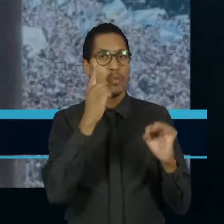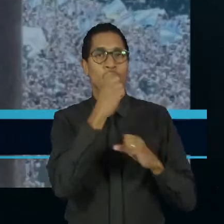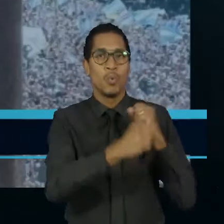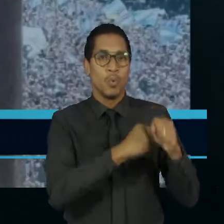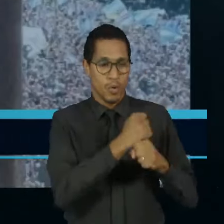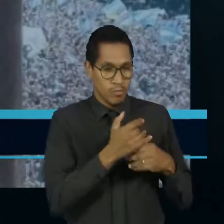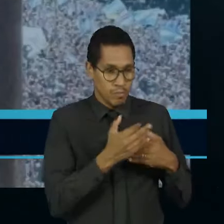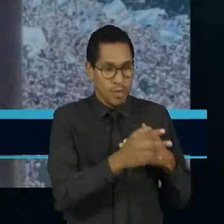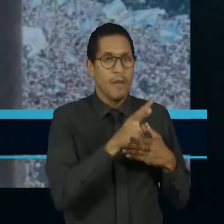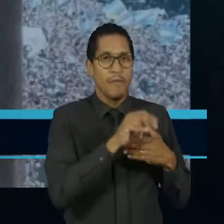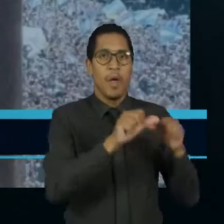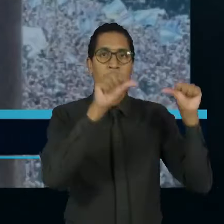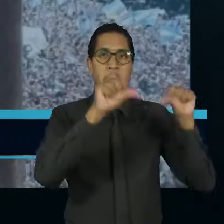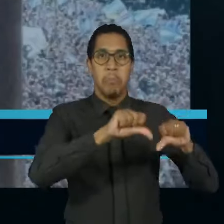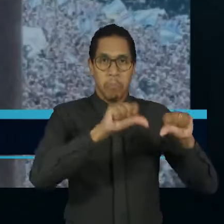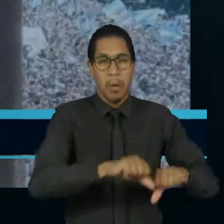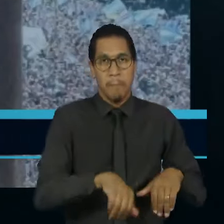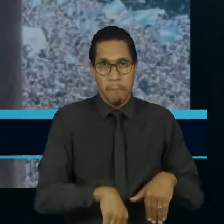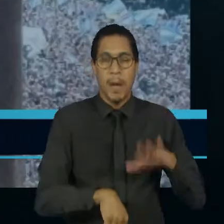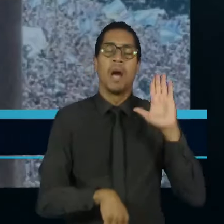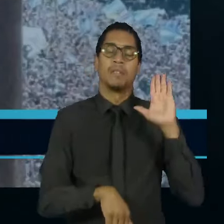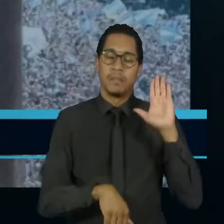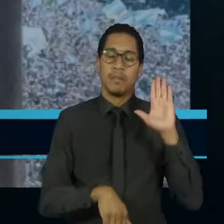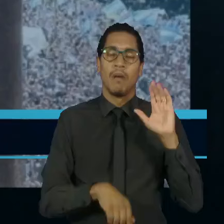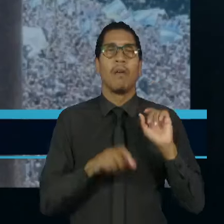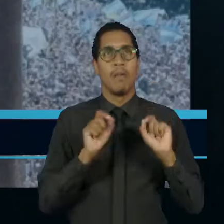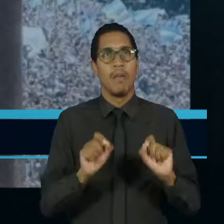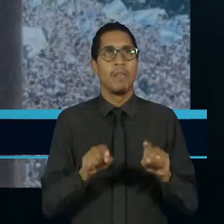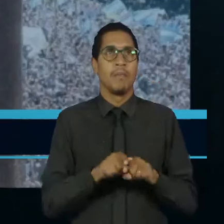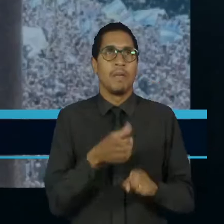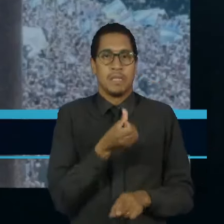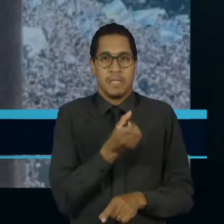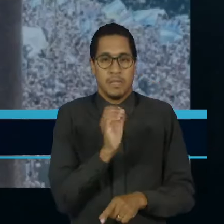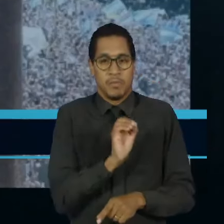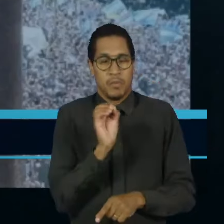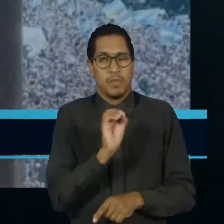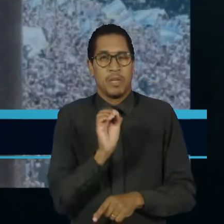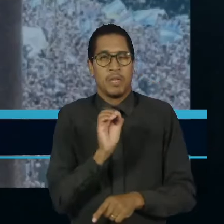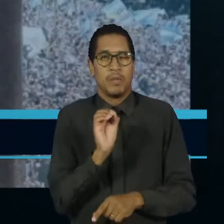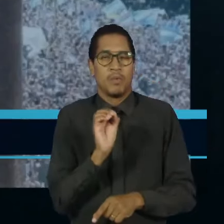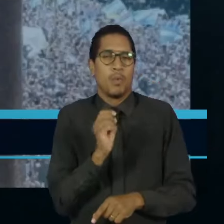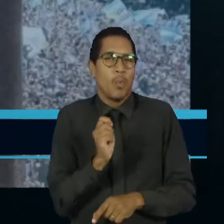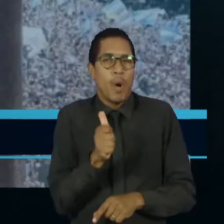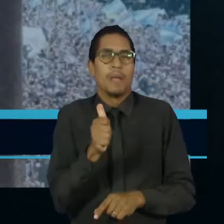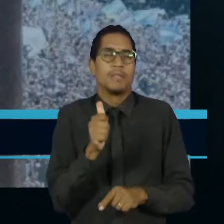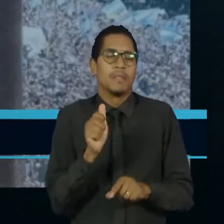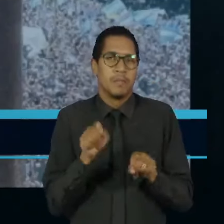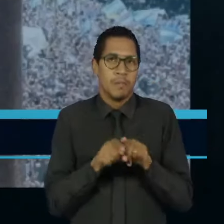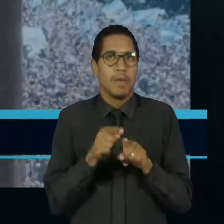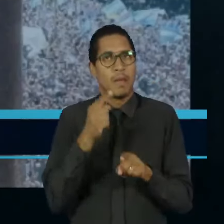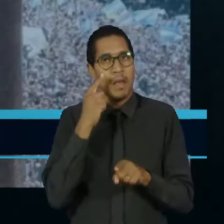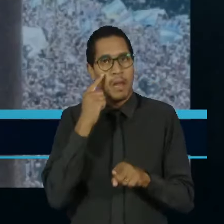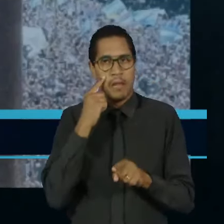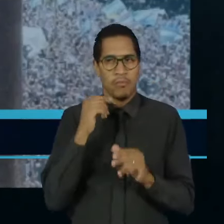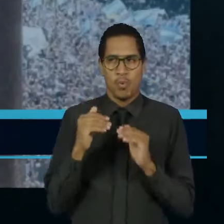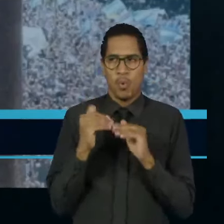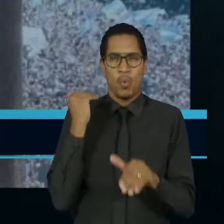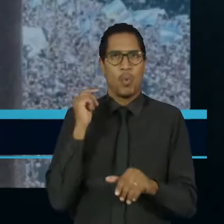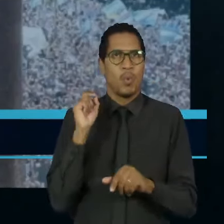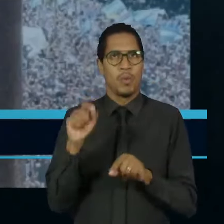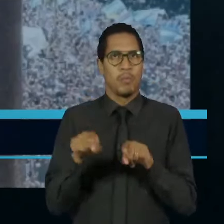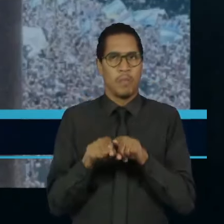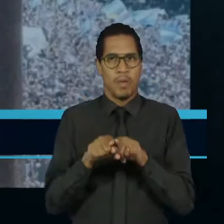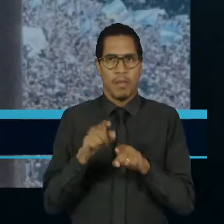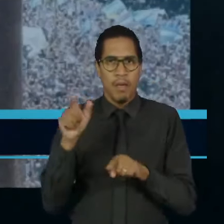quase 60% dos argentinos não concordam que o governo atue por decretos caso a lei